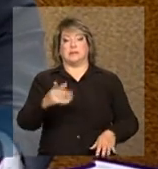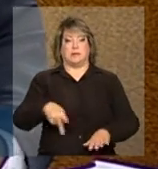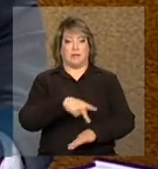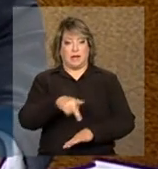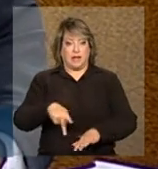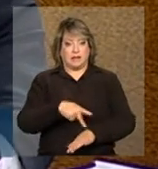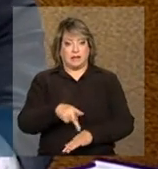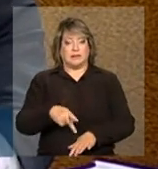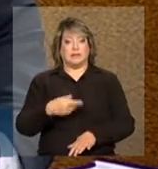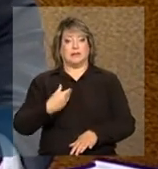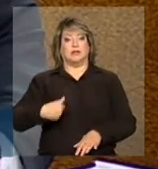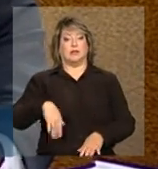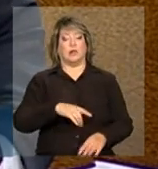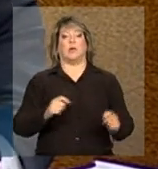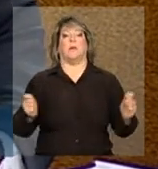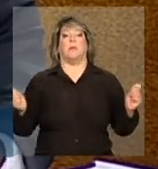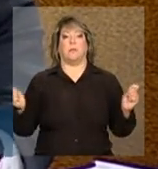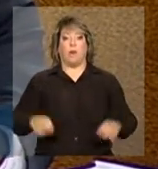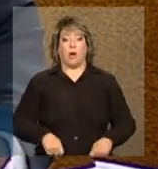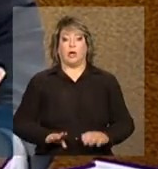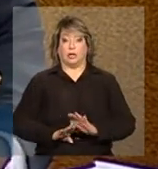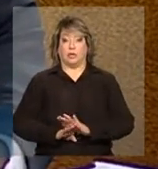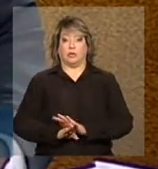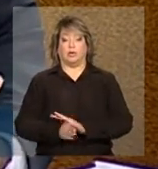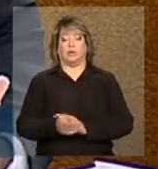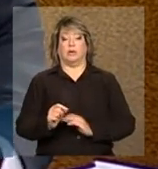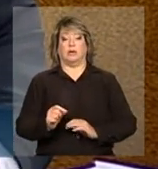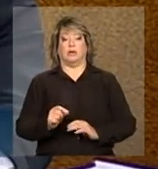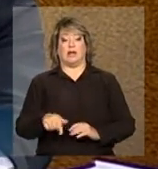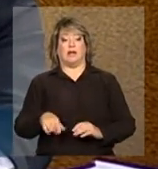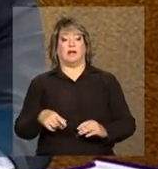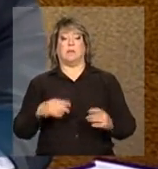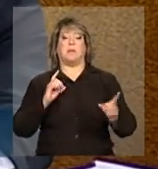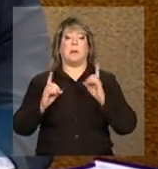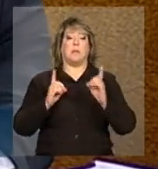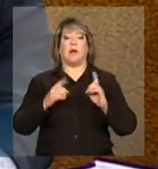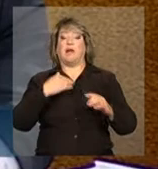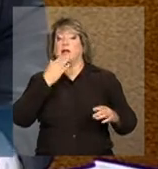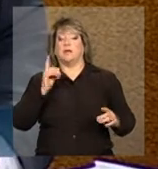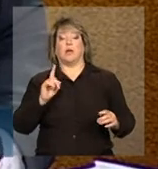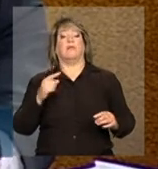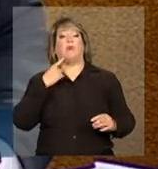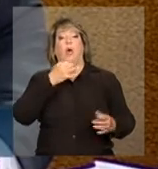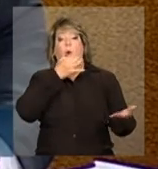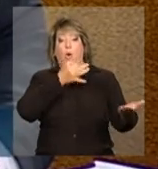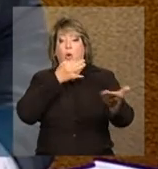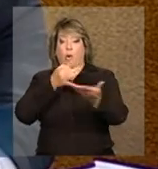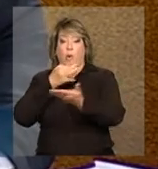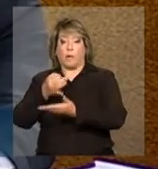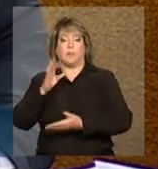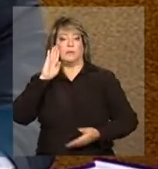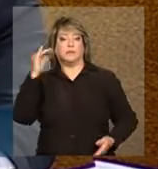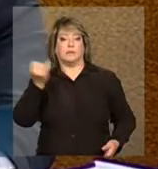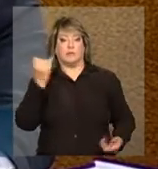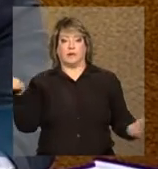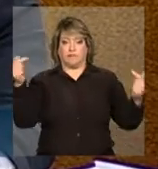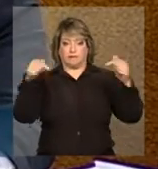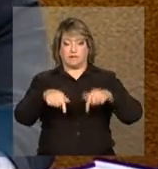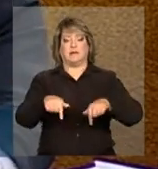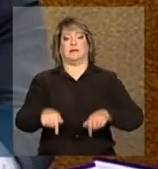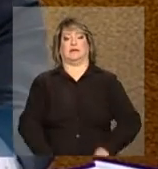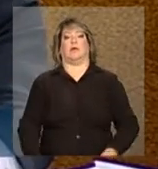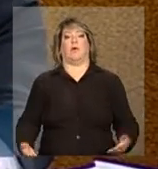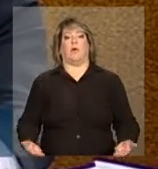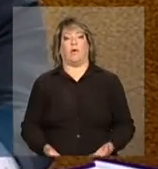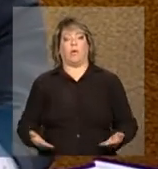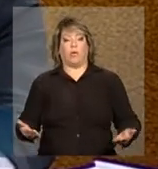gente pode tornar um pouco vazio todo esse discurso que a gente faz. E, por isso, é muito importante a presença de vocês aqui,